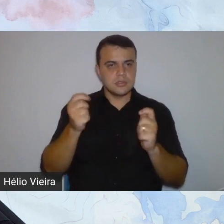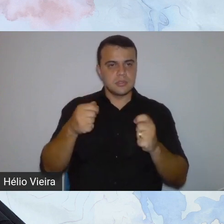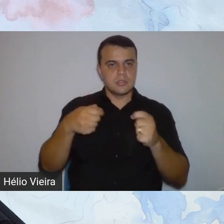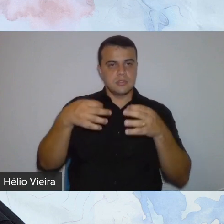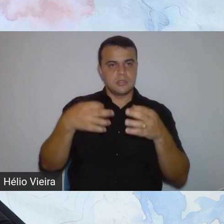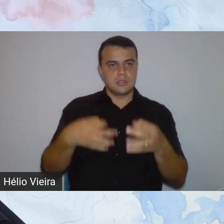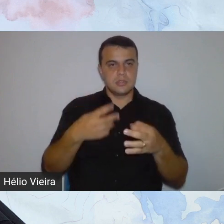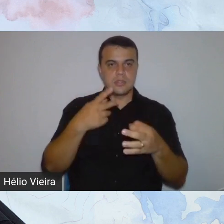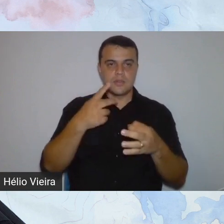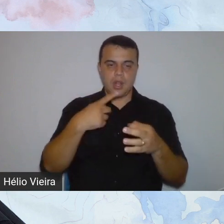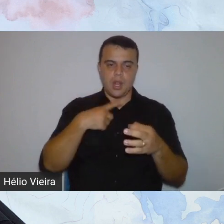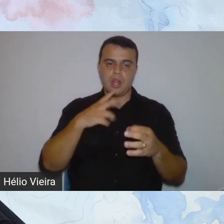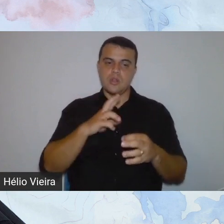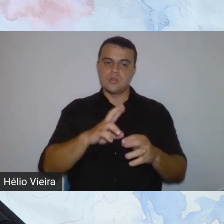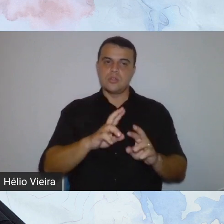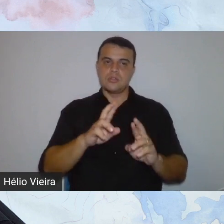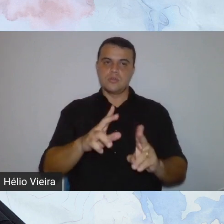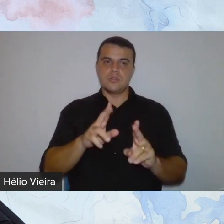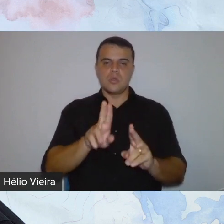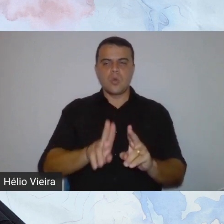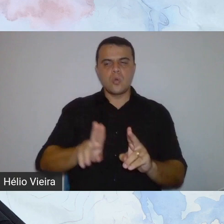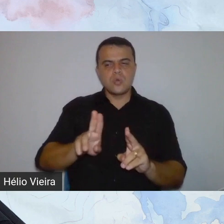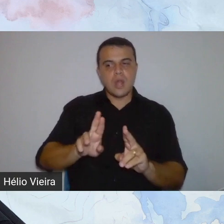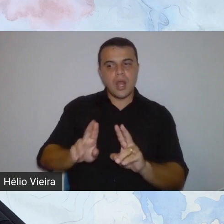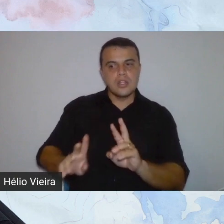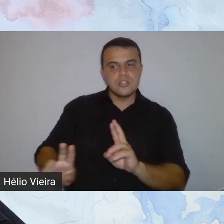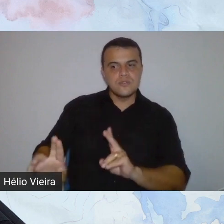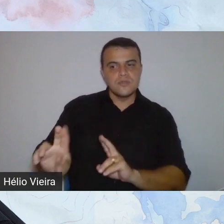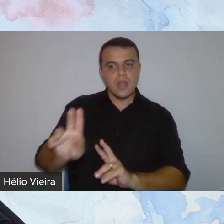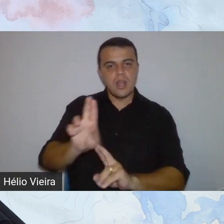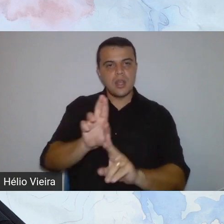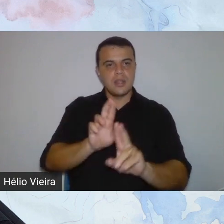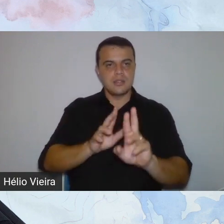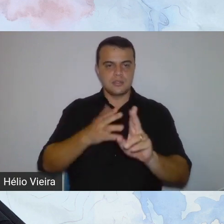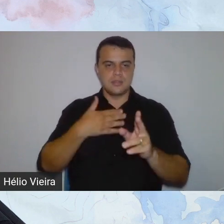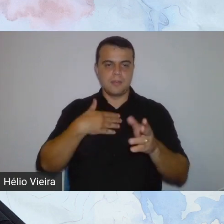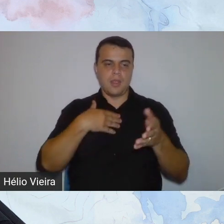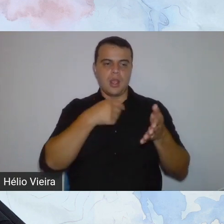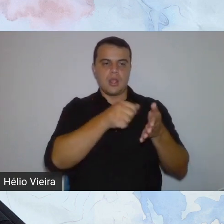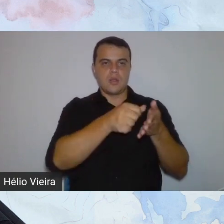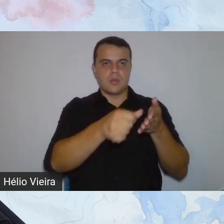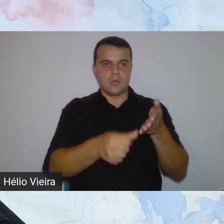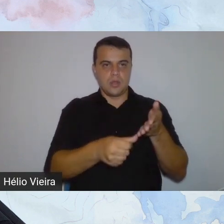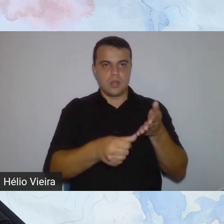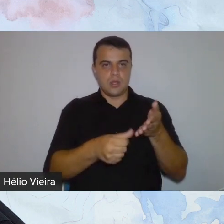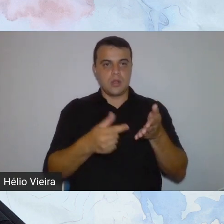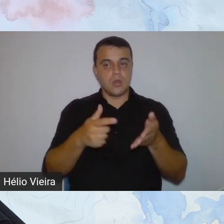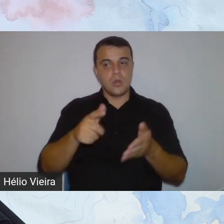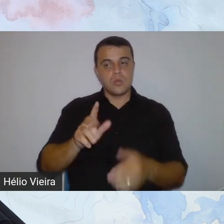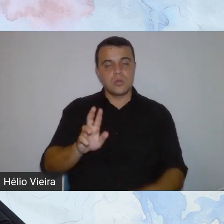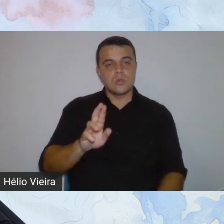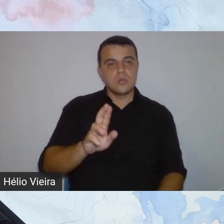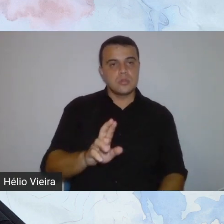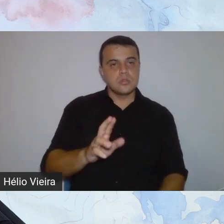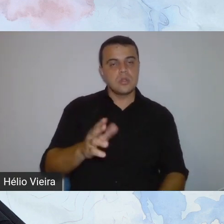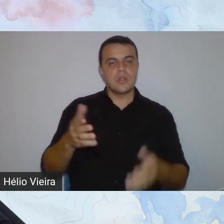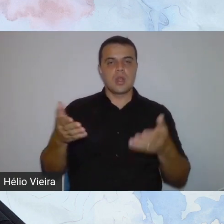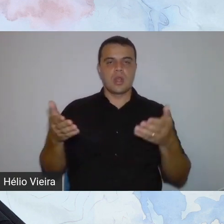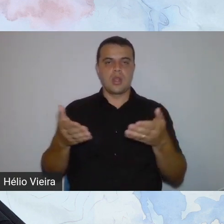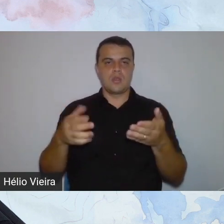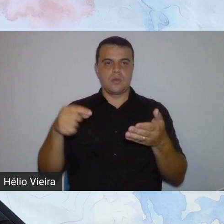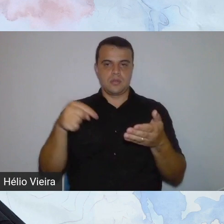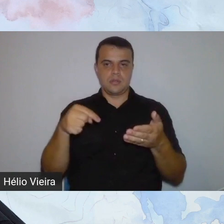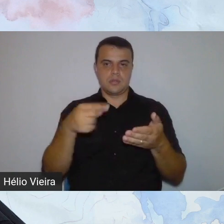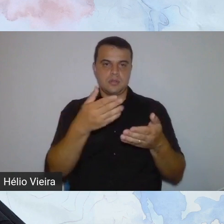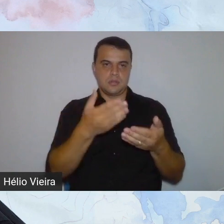dão resultados diferentes e eu posso usar em composições diferentes da minha aquarela. Outro resultado que eu fiz foi este daqui, ó.